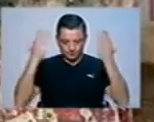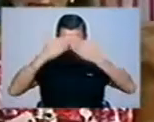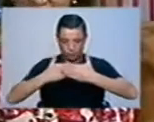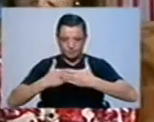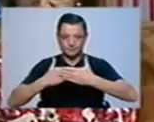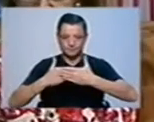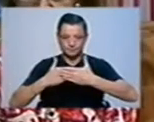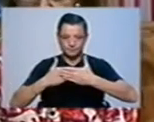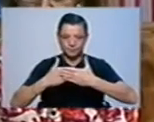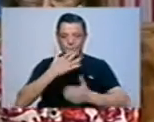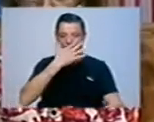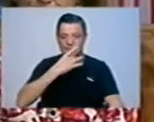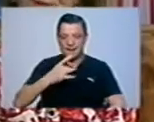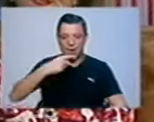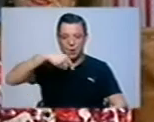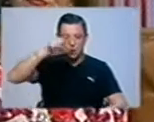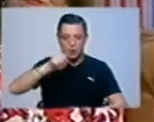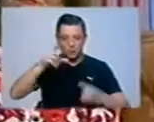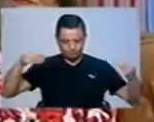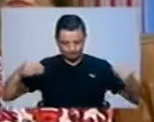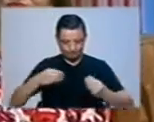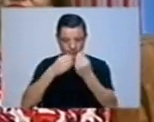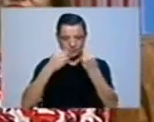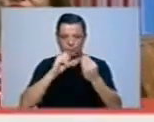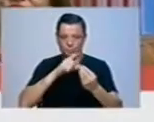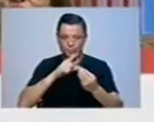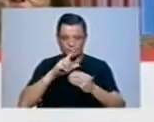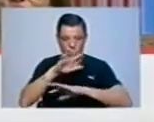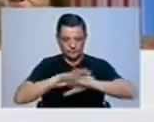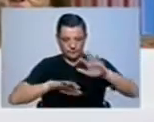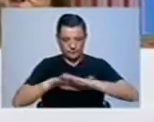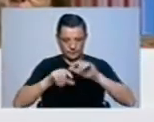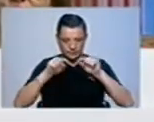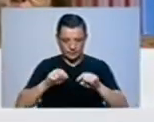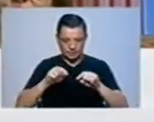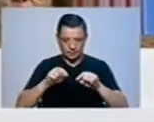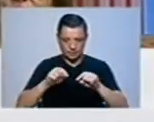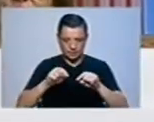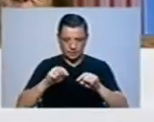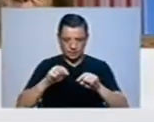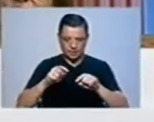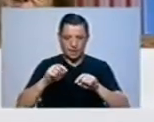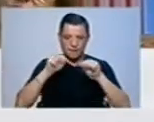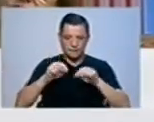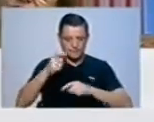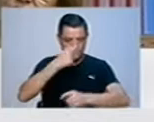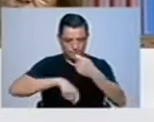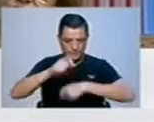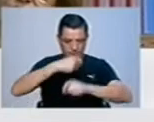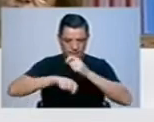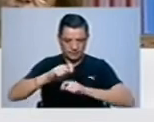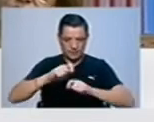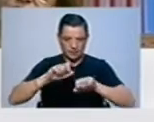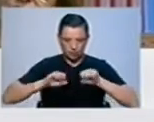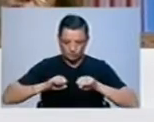que é o Natal e o Ano Novo, estamos cansados, o que é que fazemos? Podemos pegar centelha asiática, que também vende em qualquer superfície, agora até os